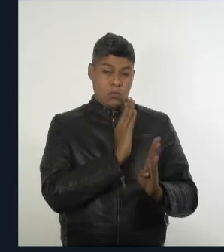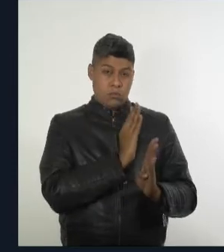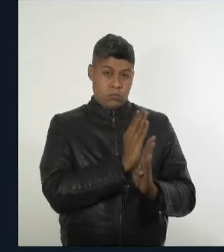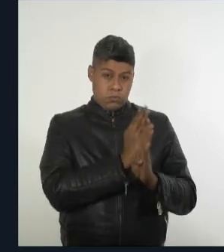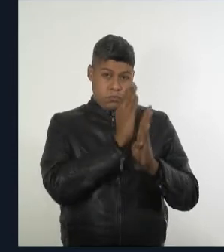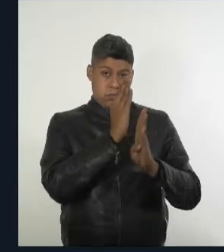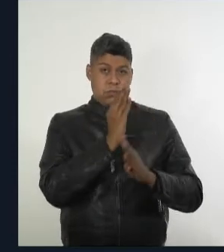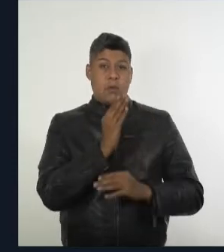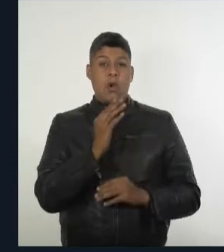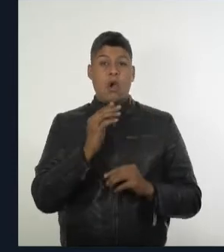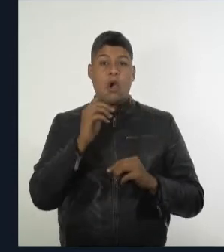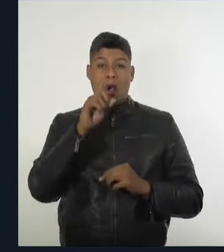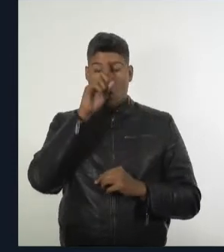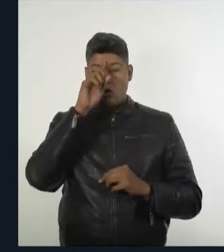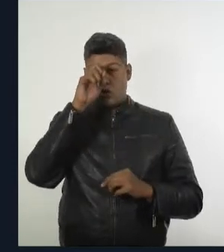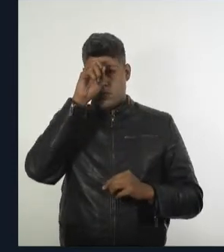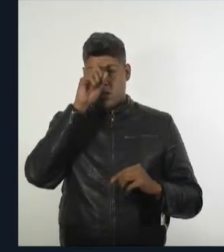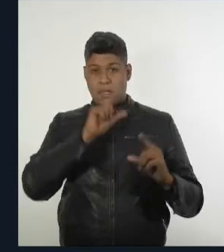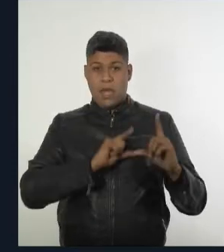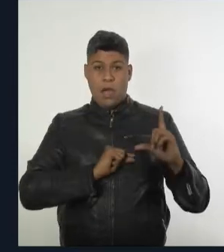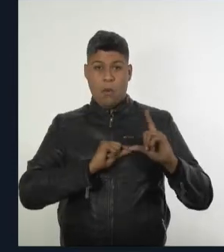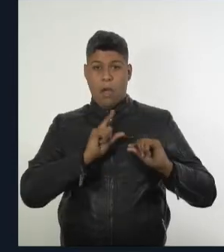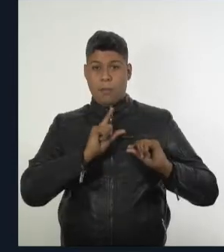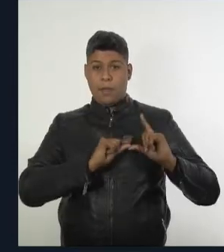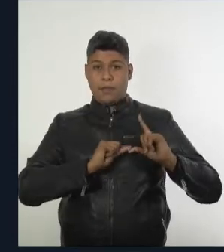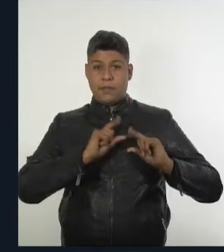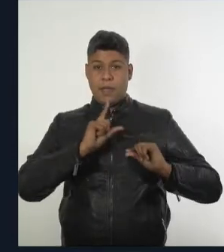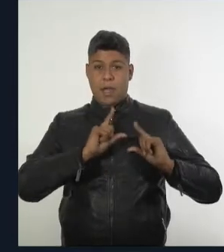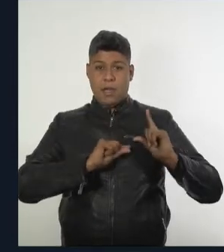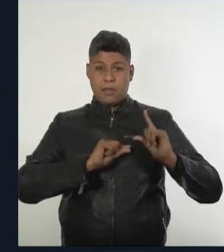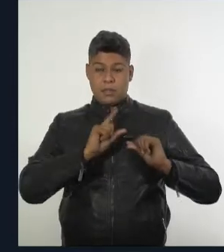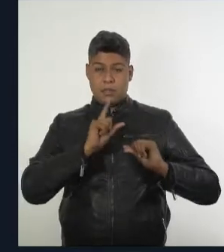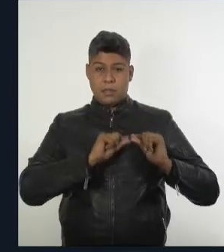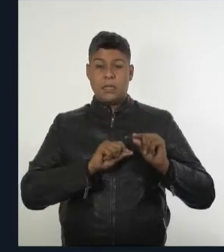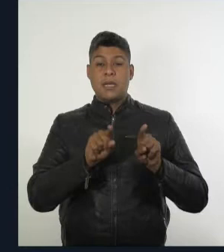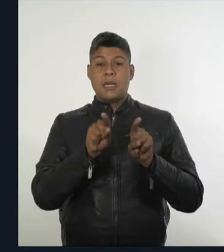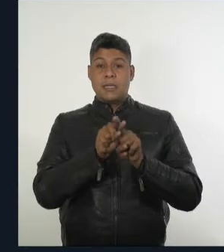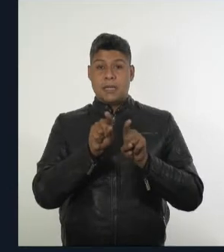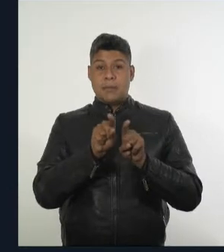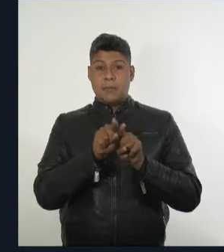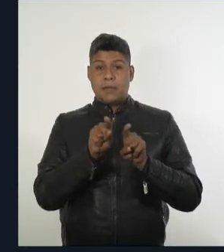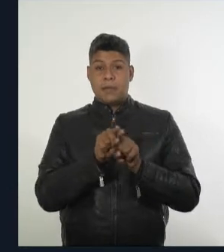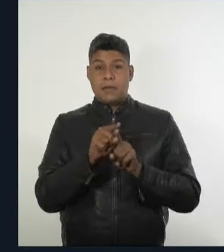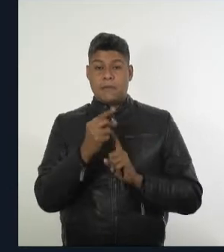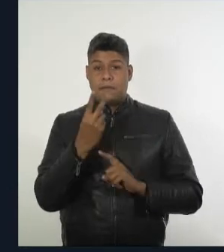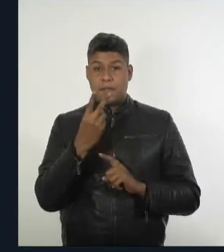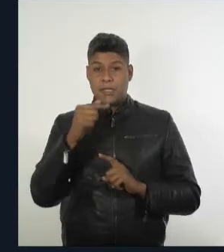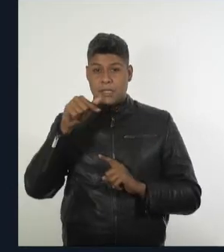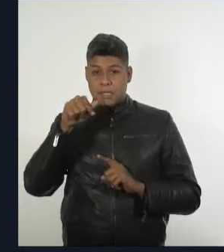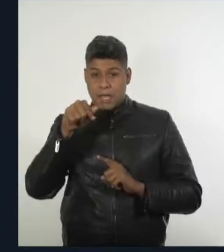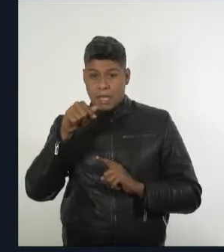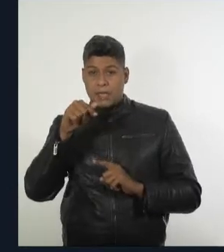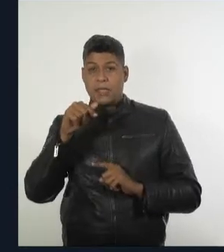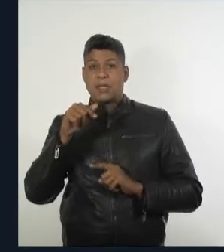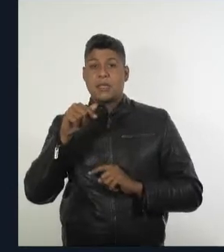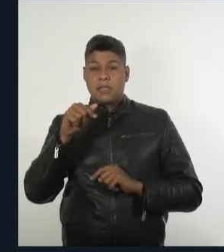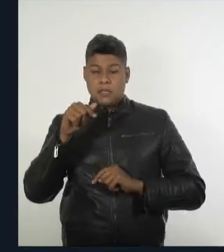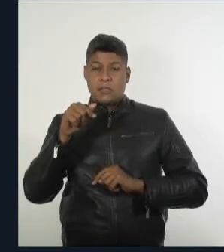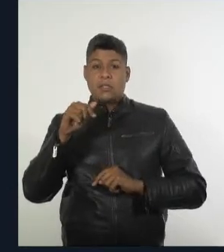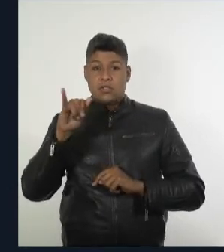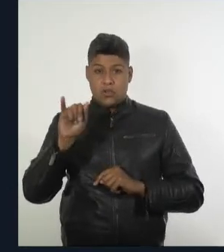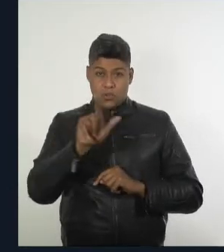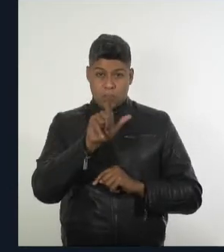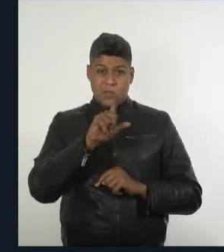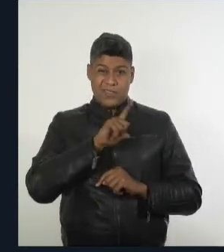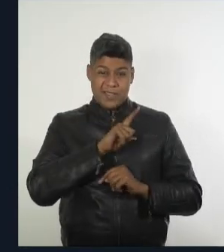Hospital Albert Einstein. E em 27/7, o Instituto do Butantan notifica 10 sequenciamentos